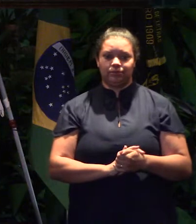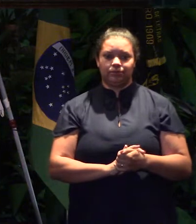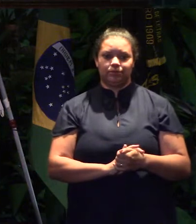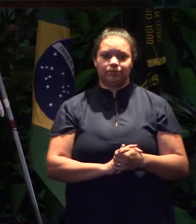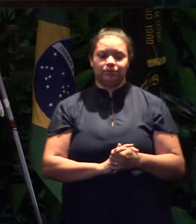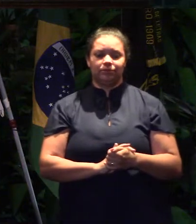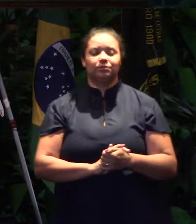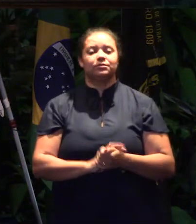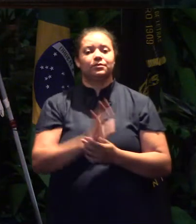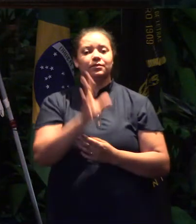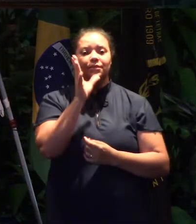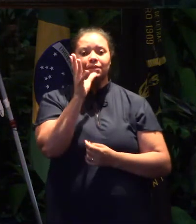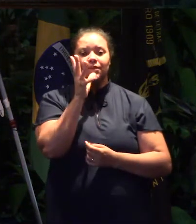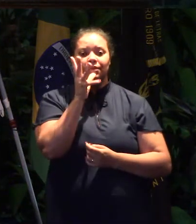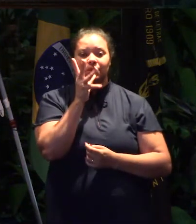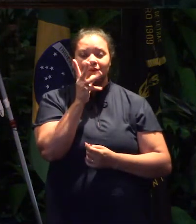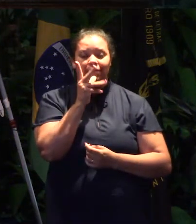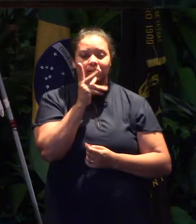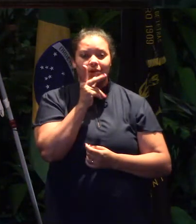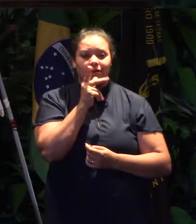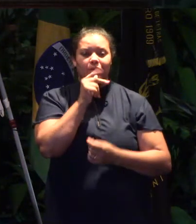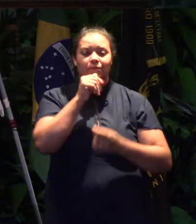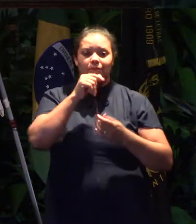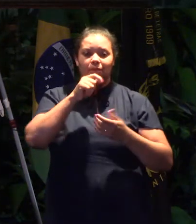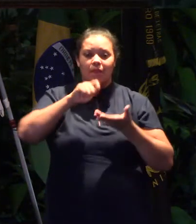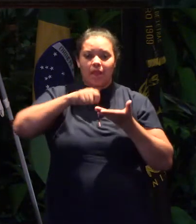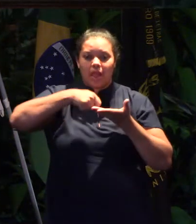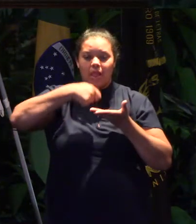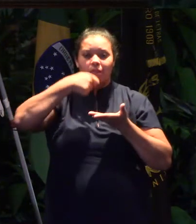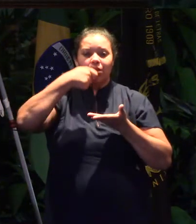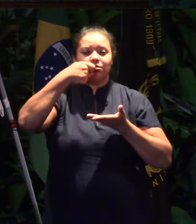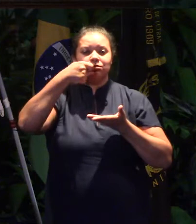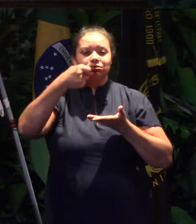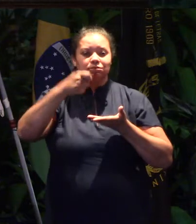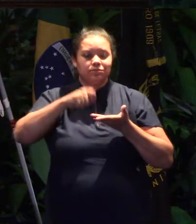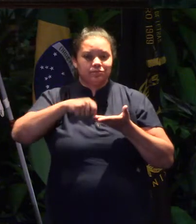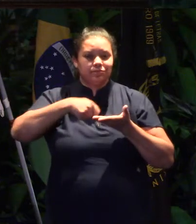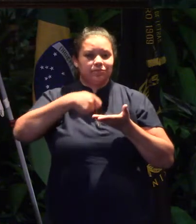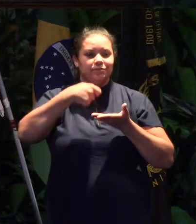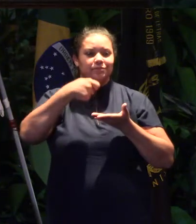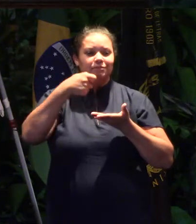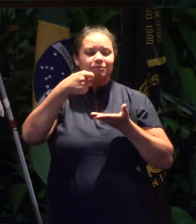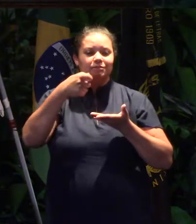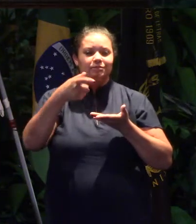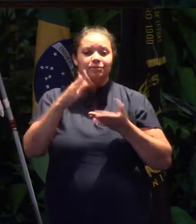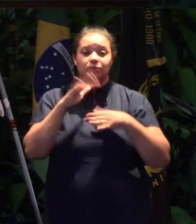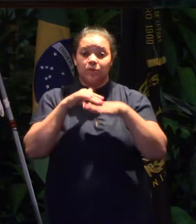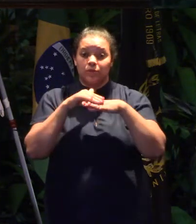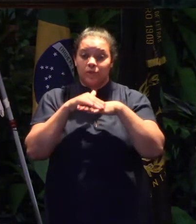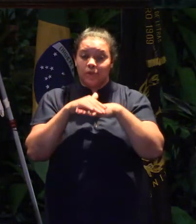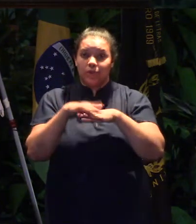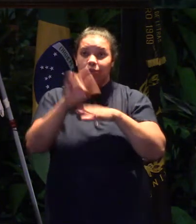Lenta, a língua lânguida lambia lufadas de olores luminosos em noite de